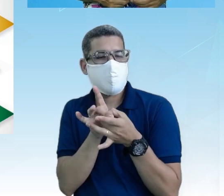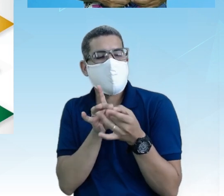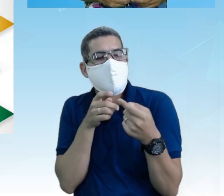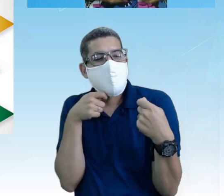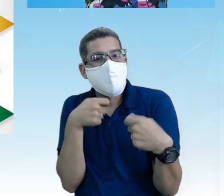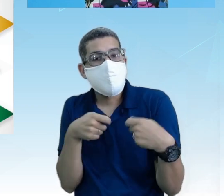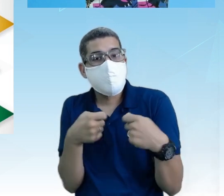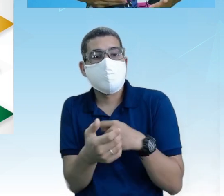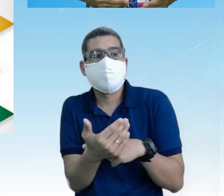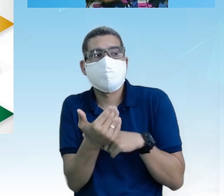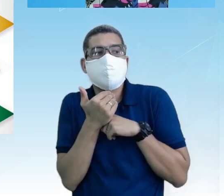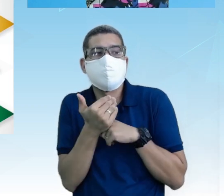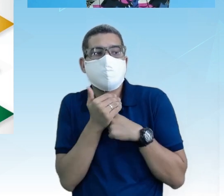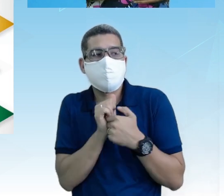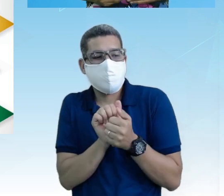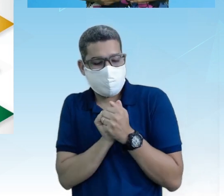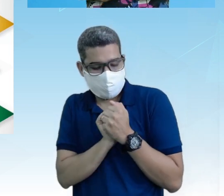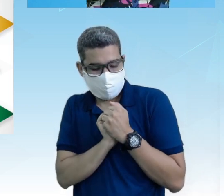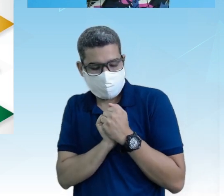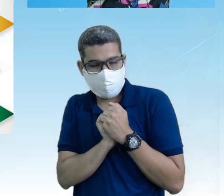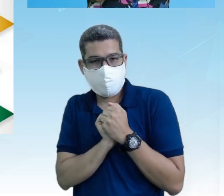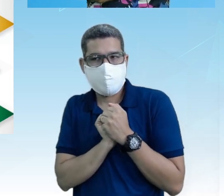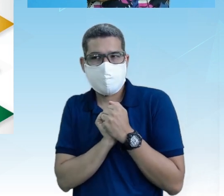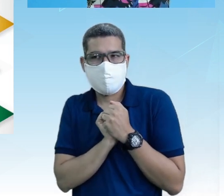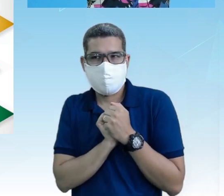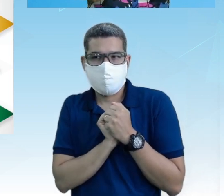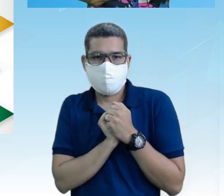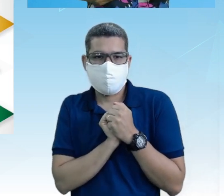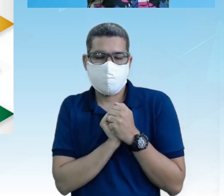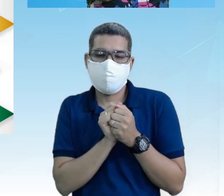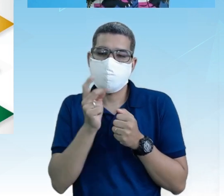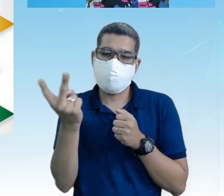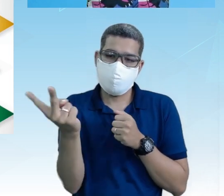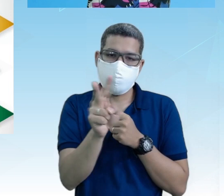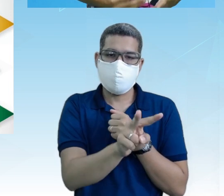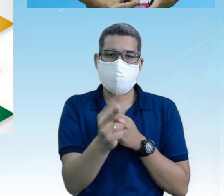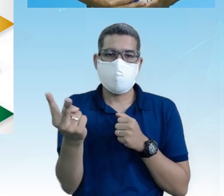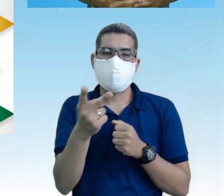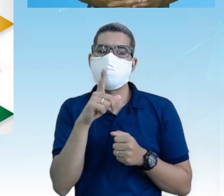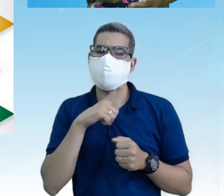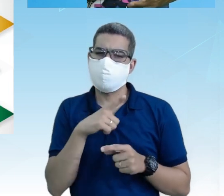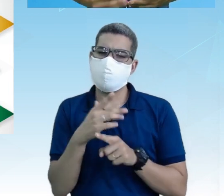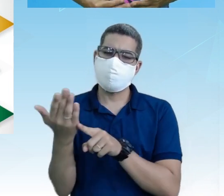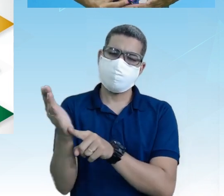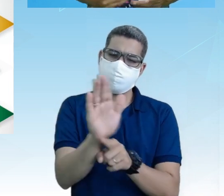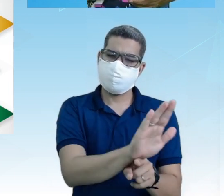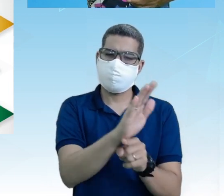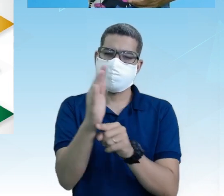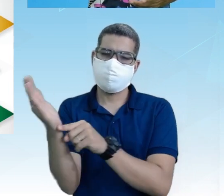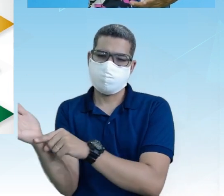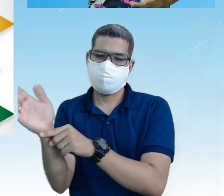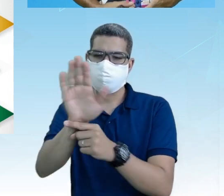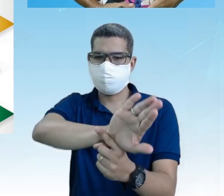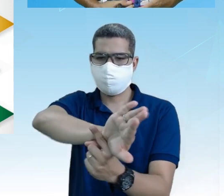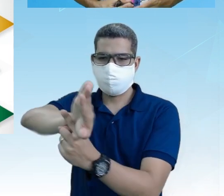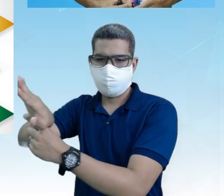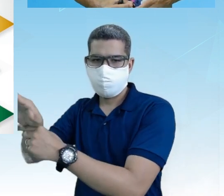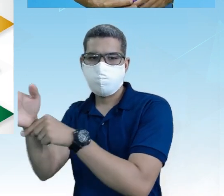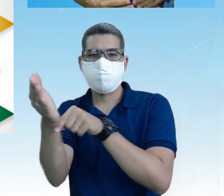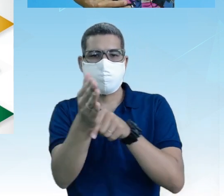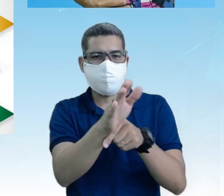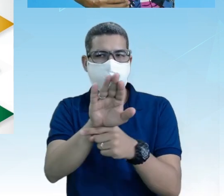dependência. Ambos os indivíduos, eles irão se beneficiar. Por exemplo, os